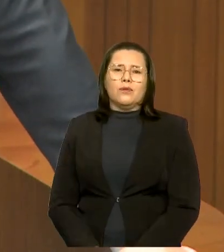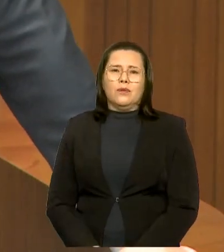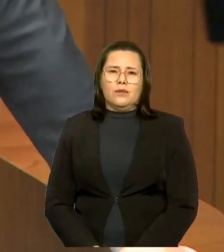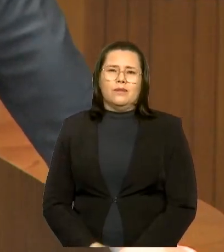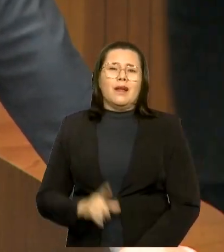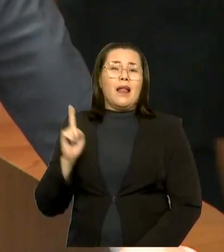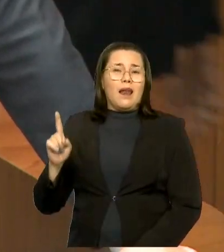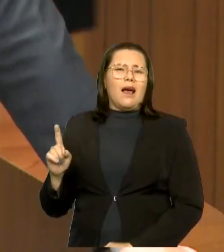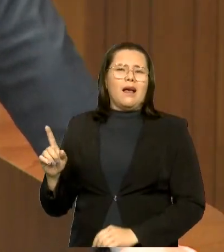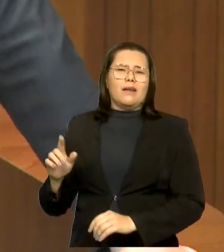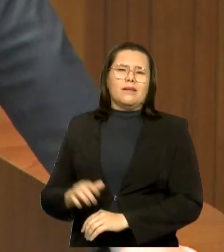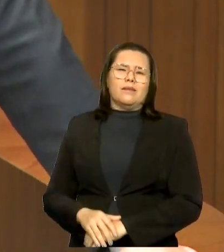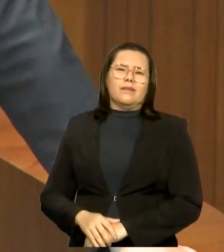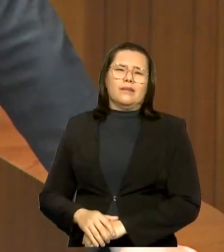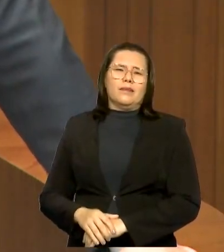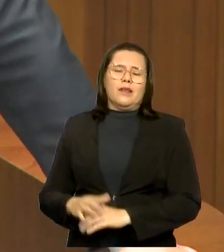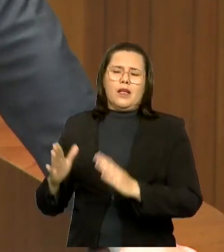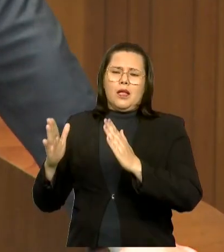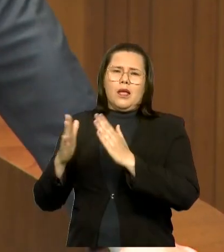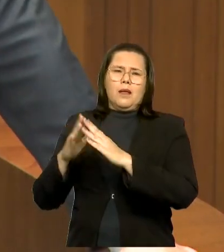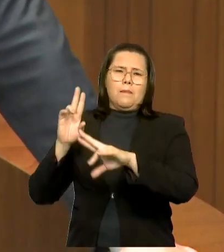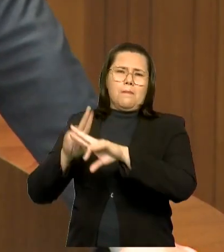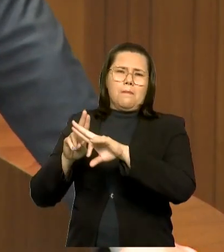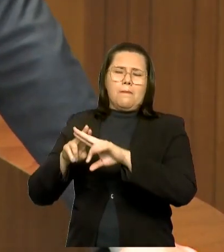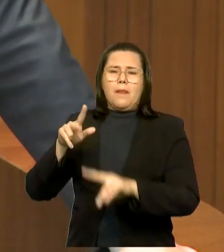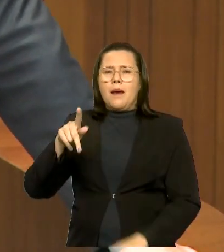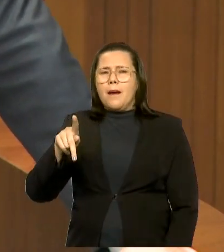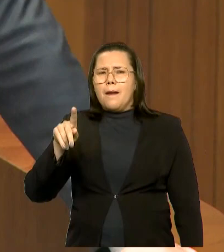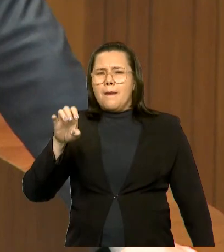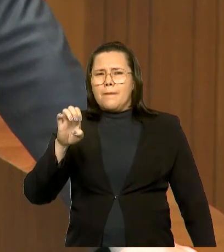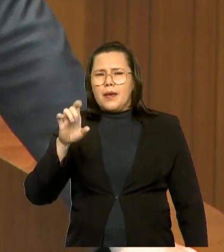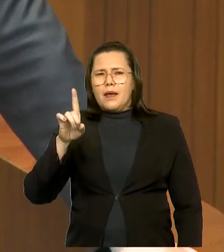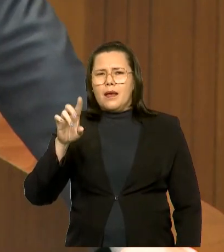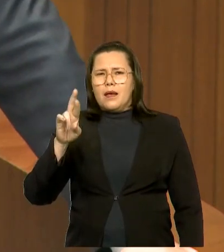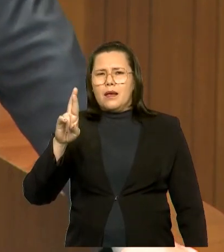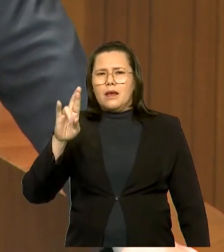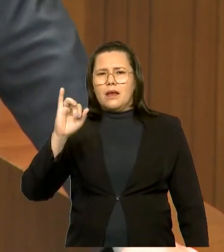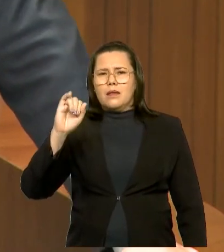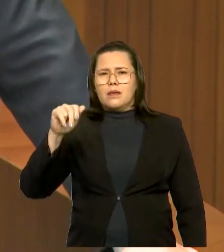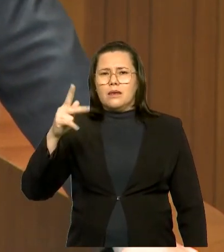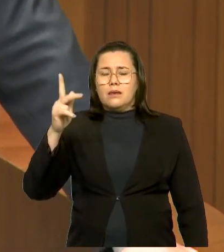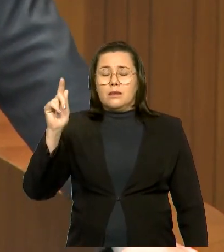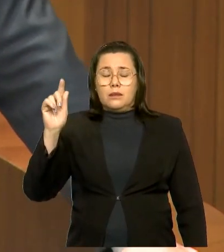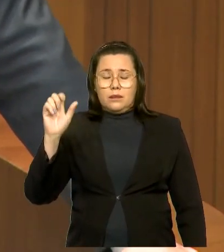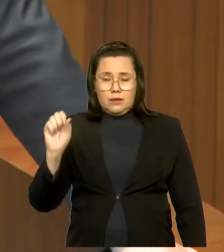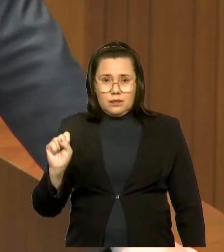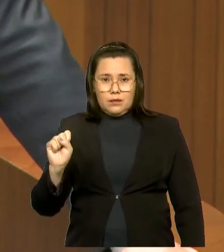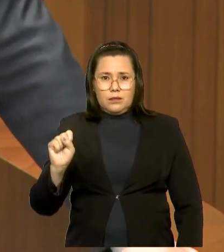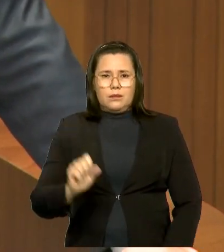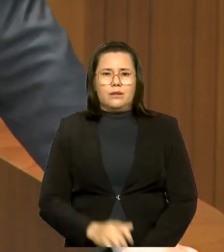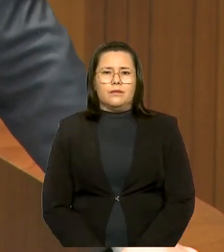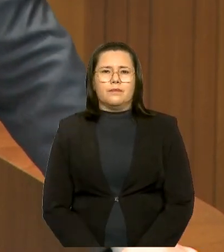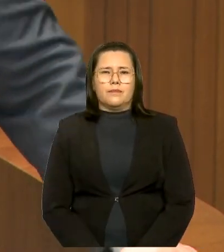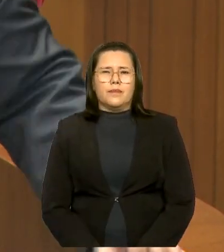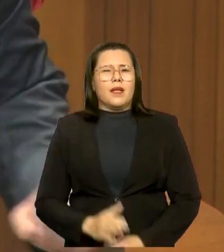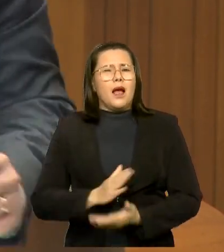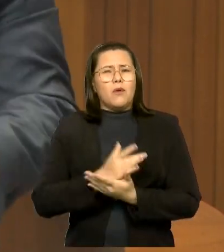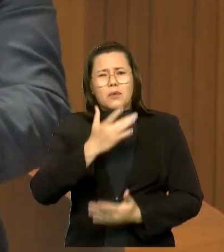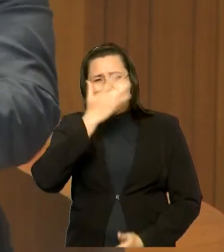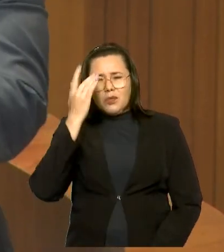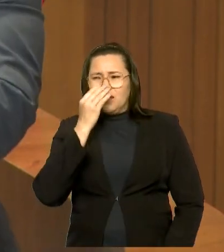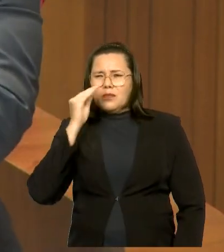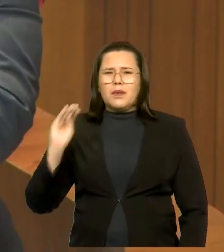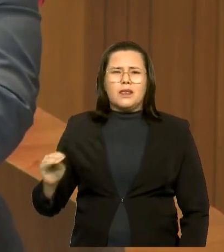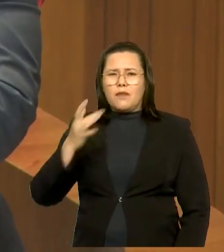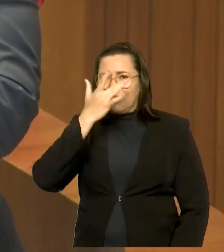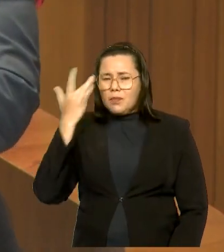do sistema penitenciário de Pedrinhas, como se ali não houvesse gente. O governador Flávio Dino, com muita coragem, encarou esse problema e não